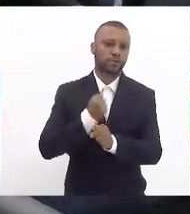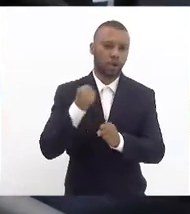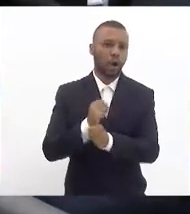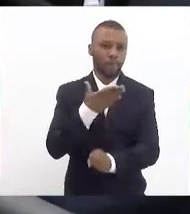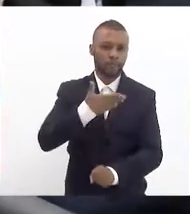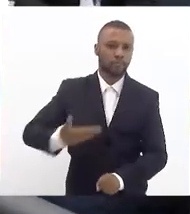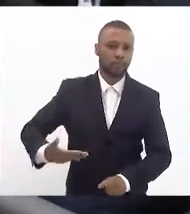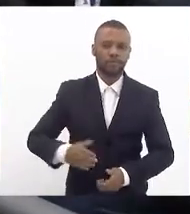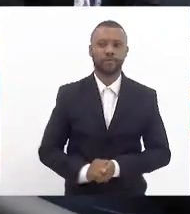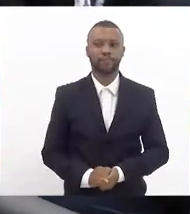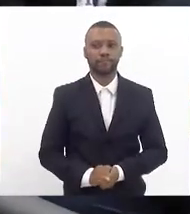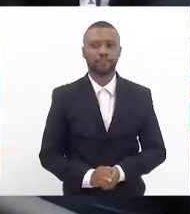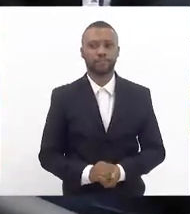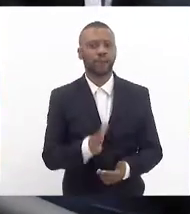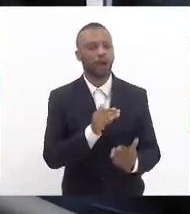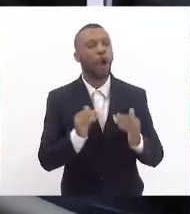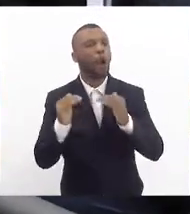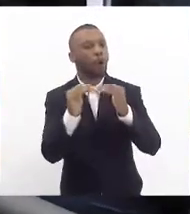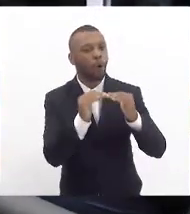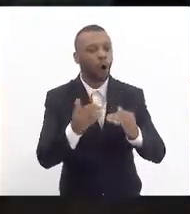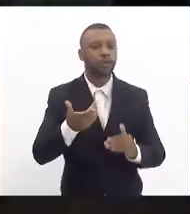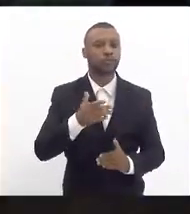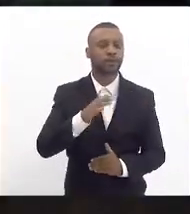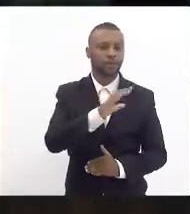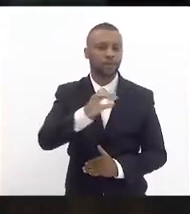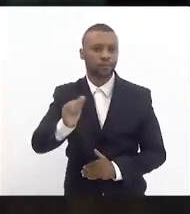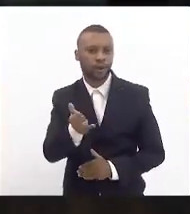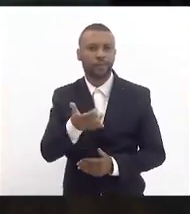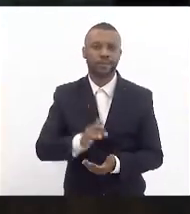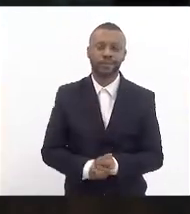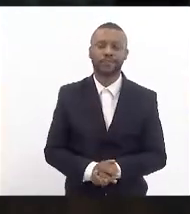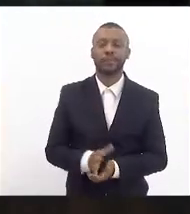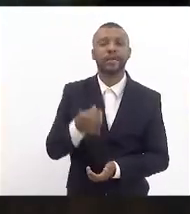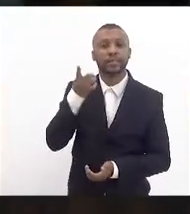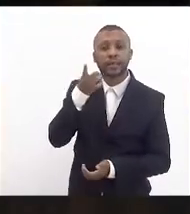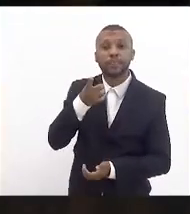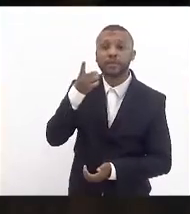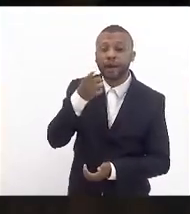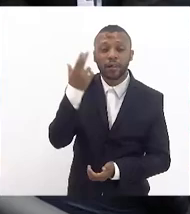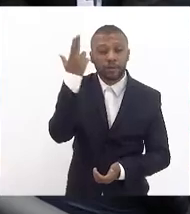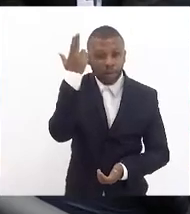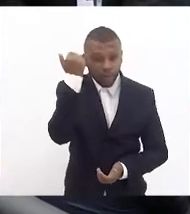Acompanho o parecer da CCJ. Pela Comissão de Cultura, deputado Eliomar Coelho.